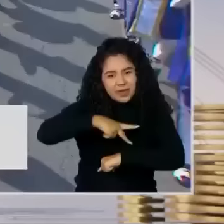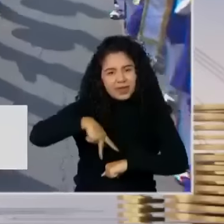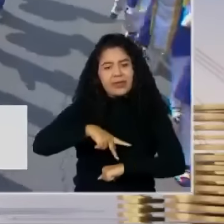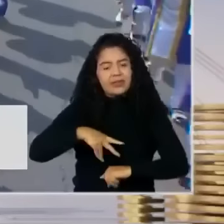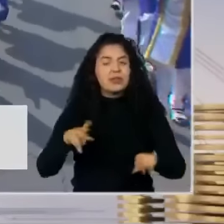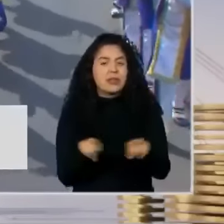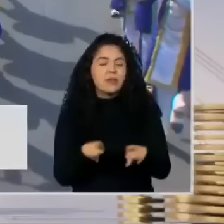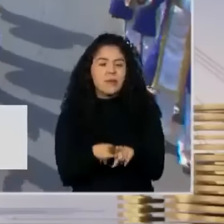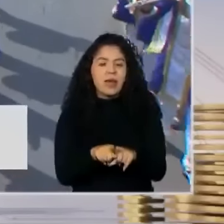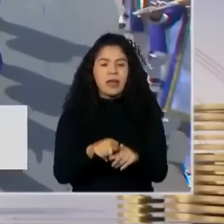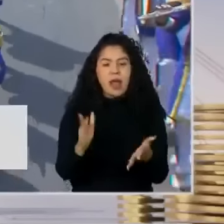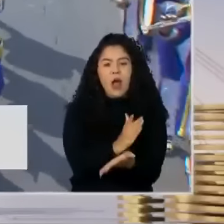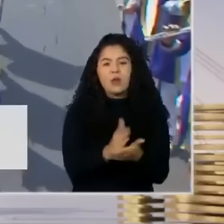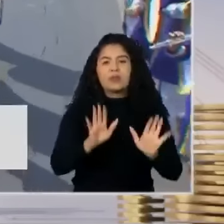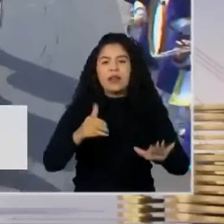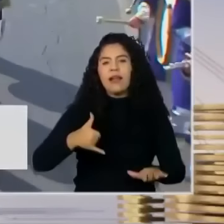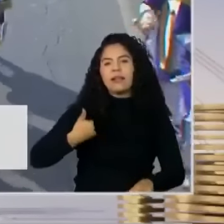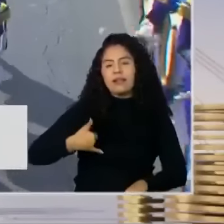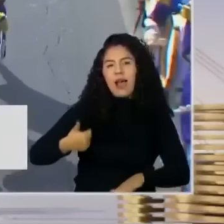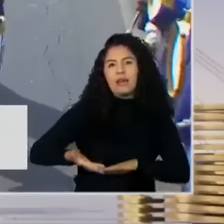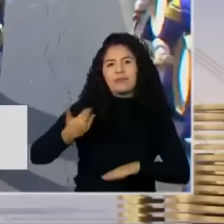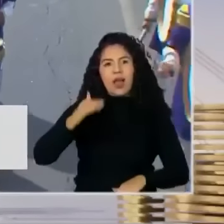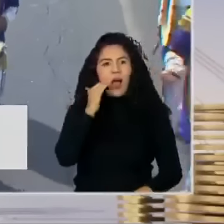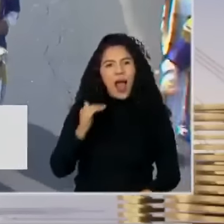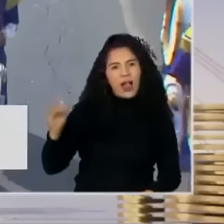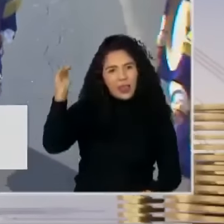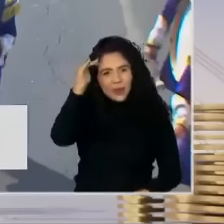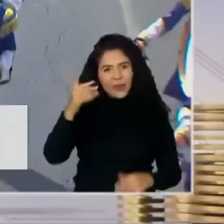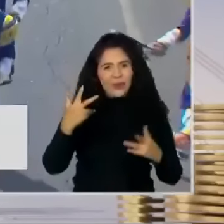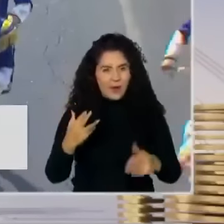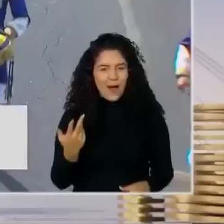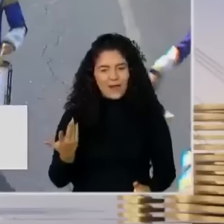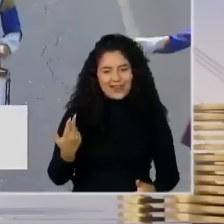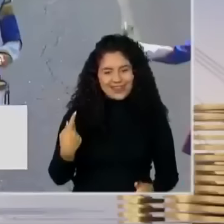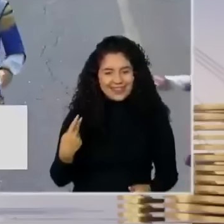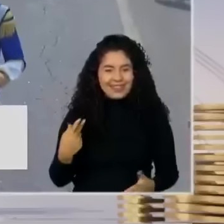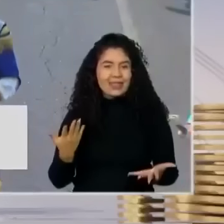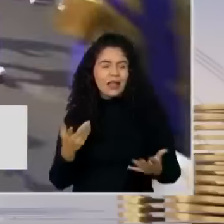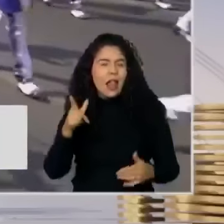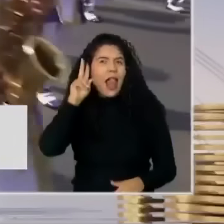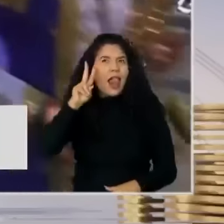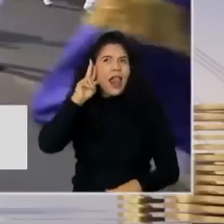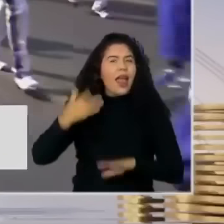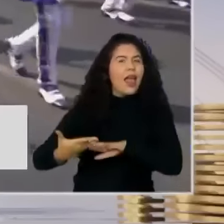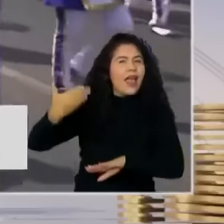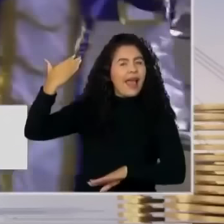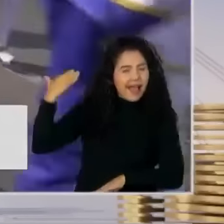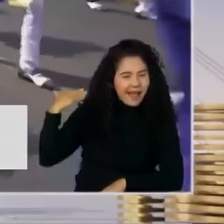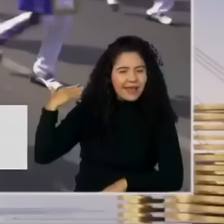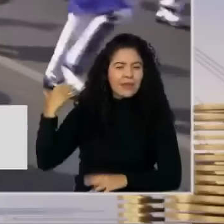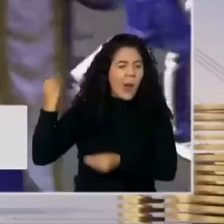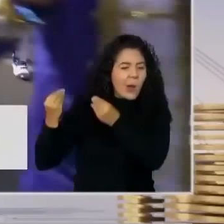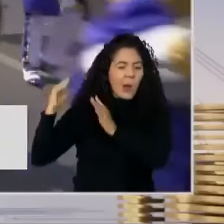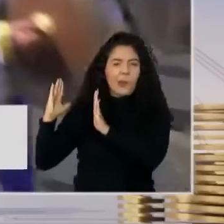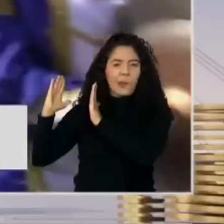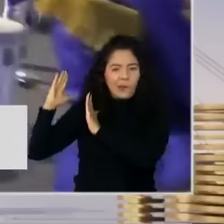garantia fundamental, a máxima proteção, a máxima interpretação, a máxima manifestação do pensamento deve ser assegurada. Então,